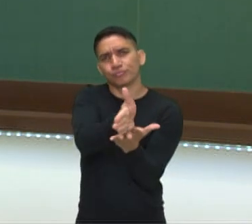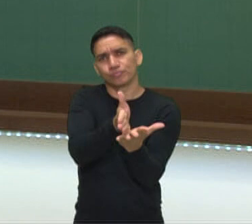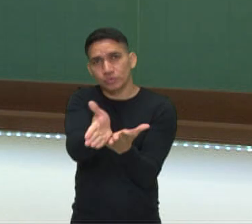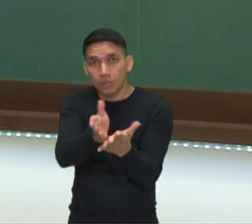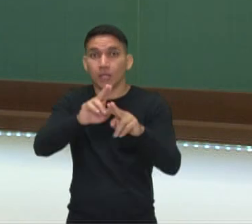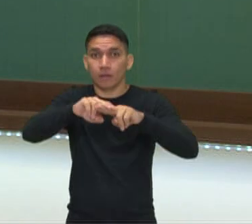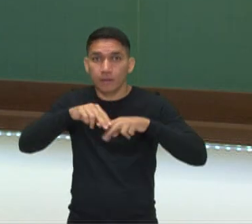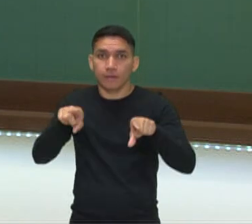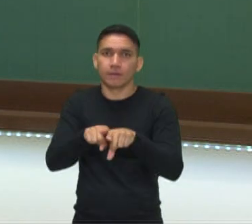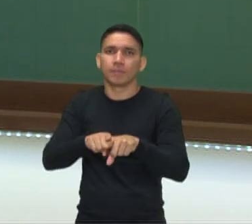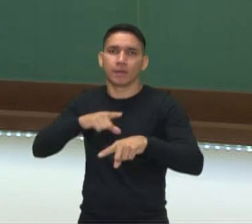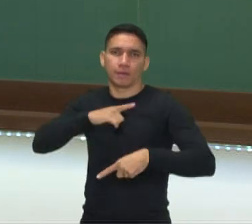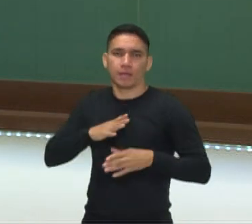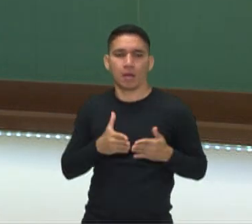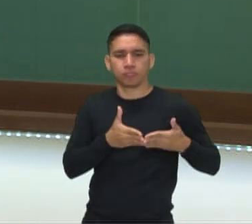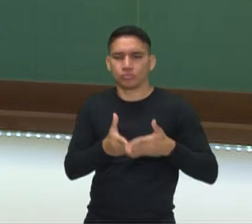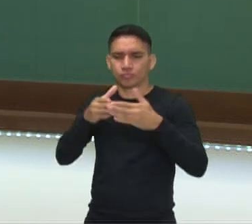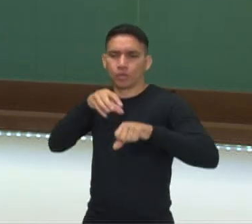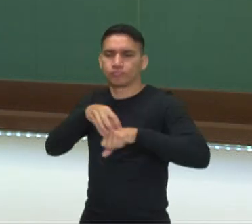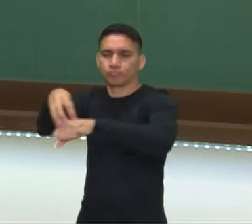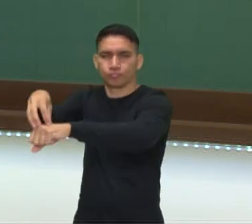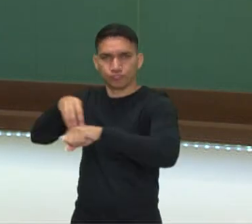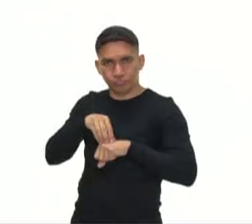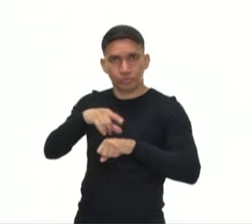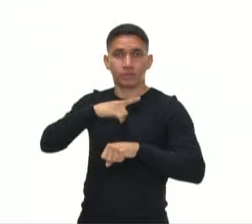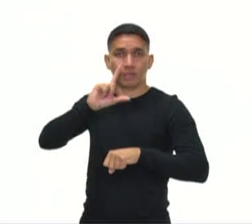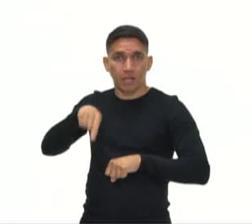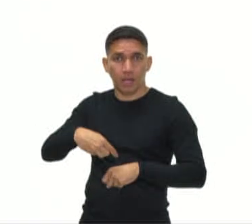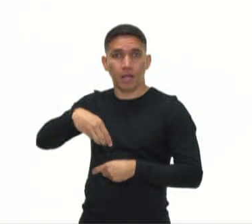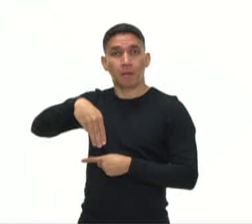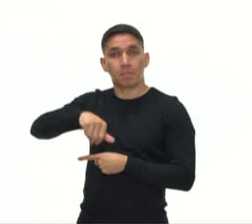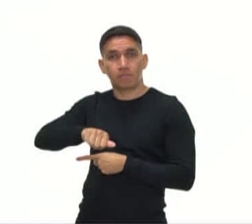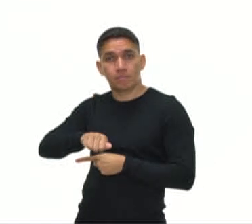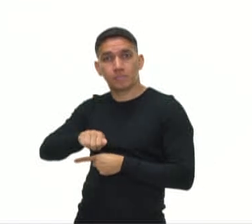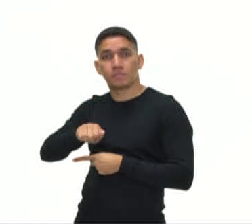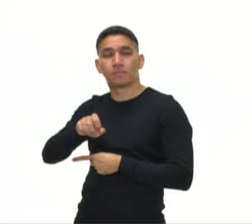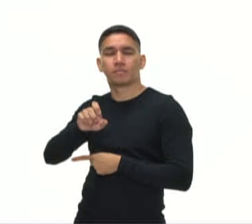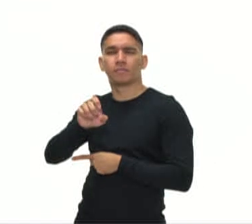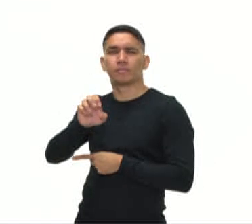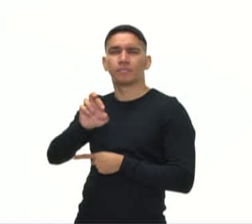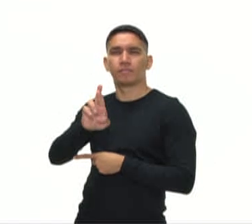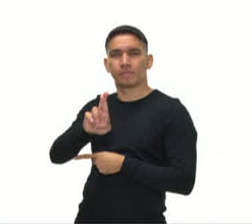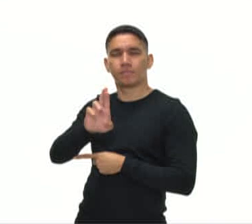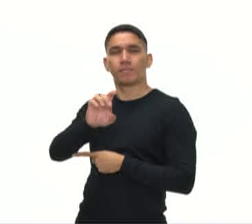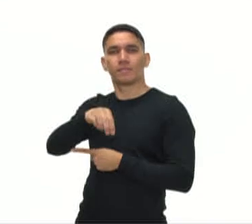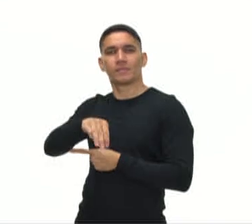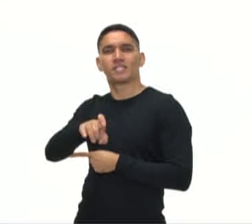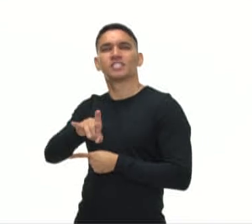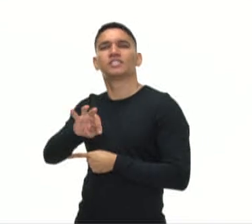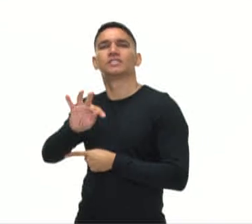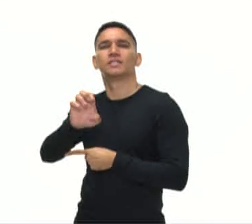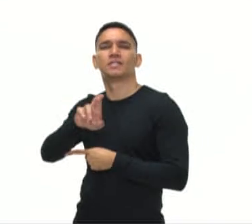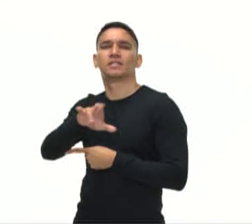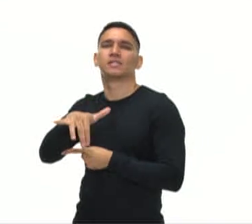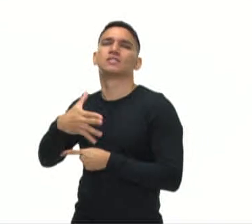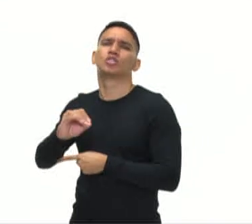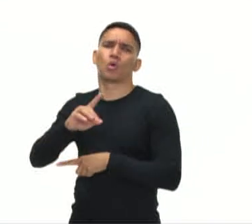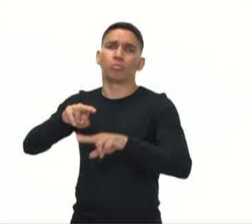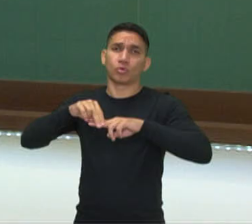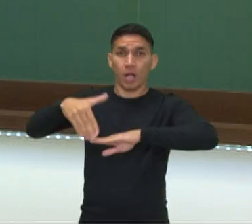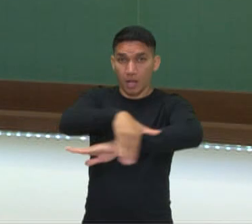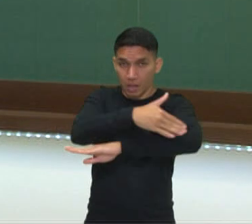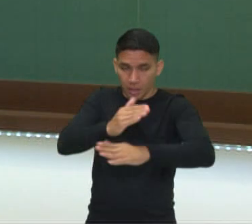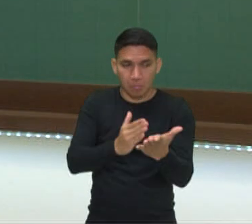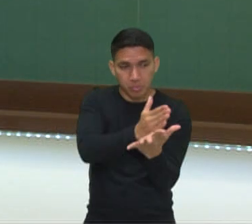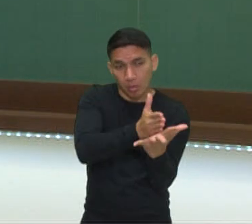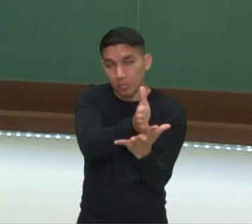Império por meio do mar com exportação e importação, e essas vias ligavam o Império Romano com a questão da defesa de todas as fronteiras, com o deslocamento